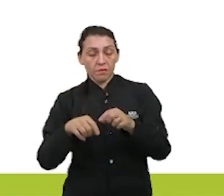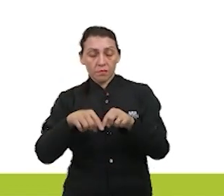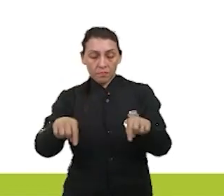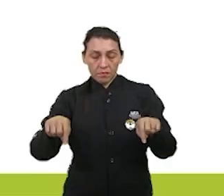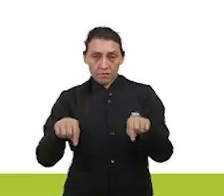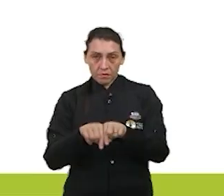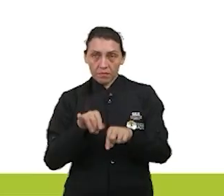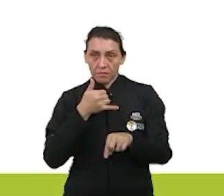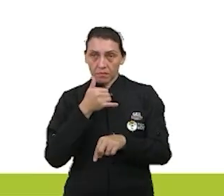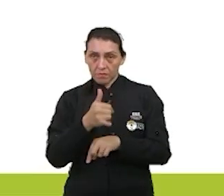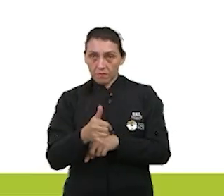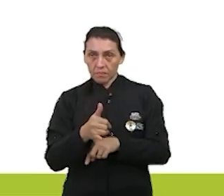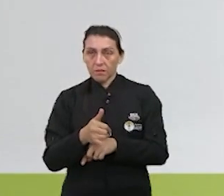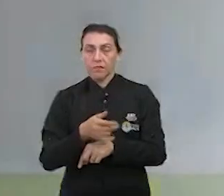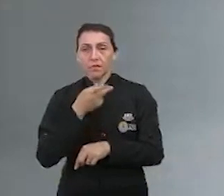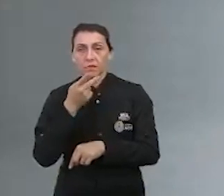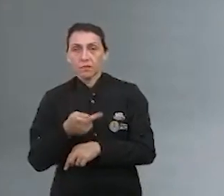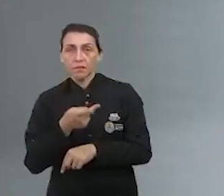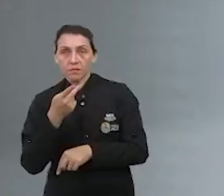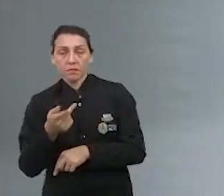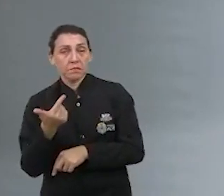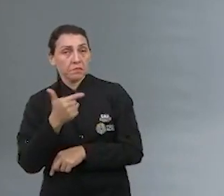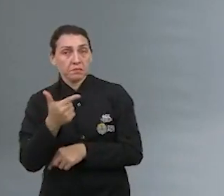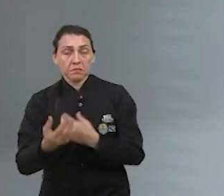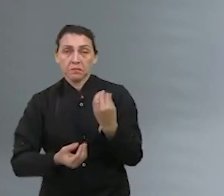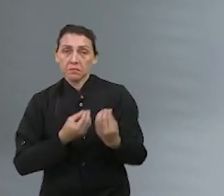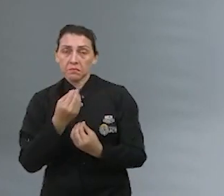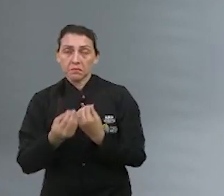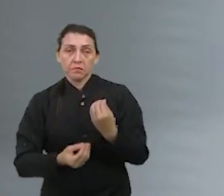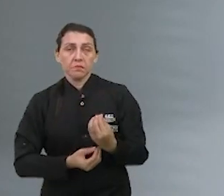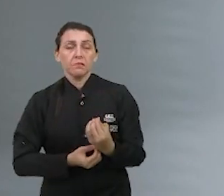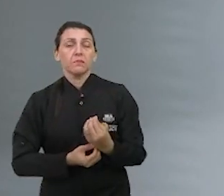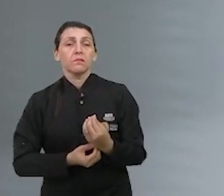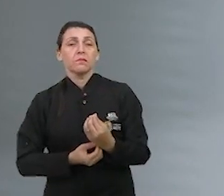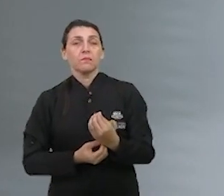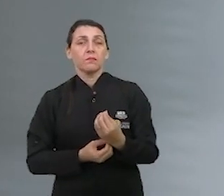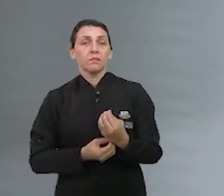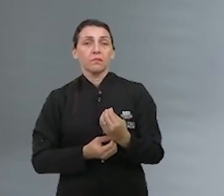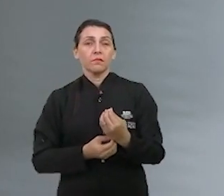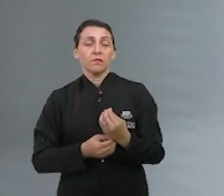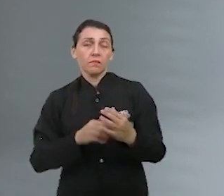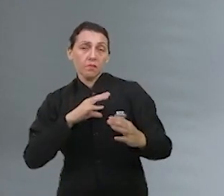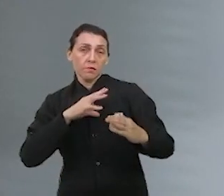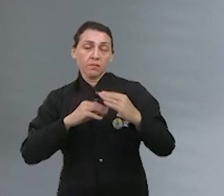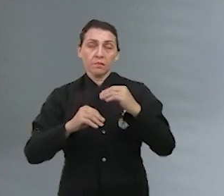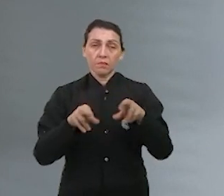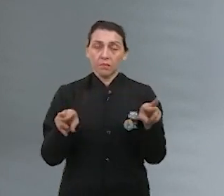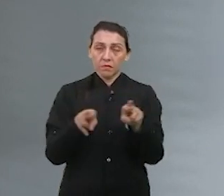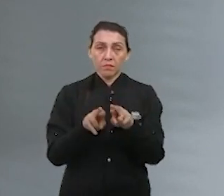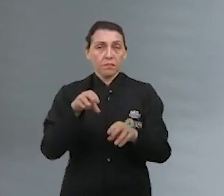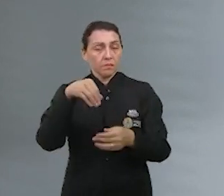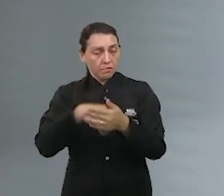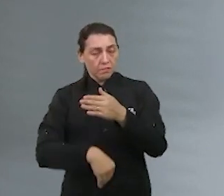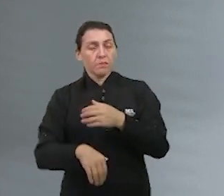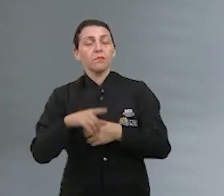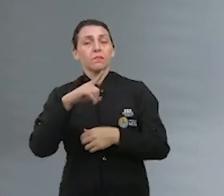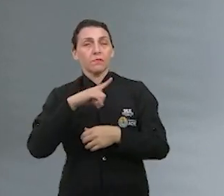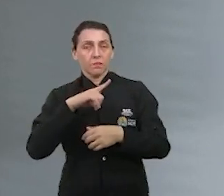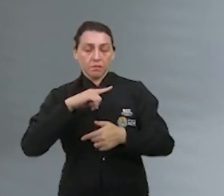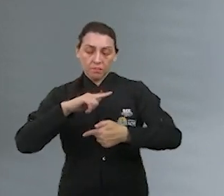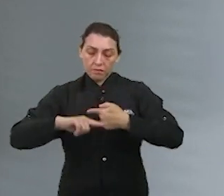bateria. Praticamente ele está dizendo que não tem como a gente fugir da resistência, né? Dentro do gerador tem uma